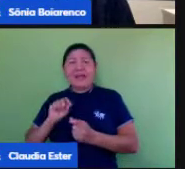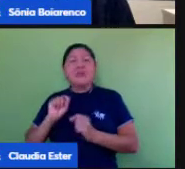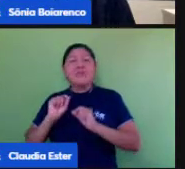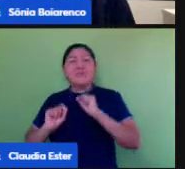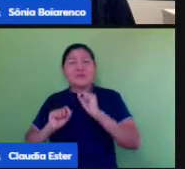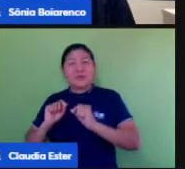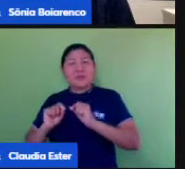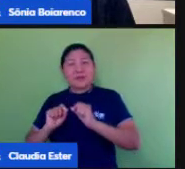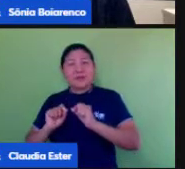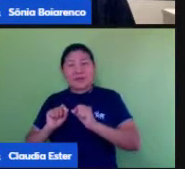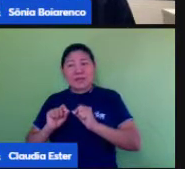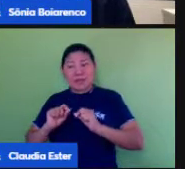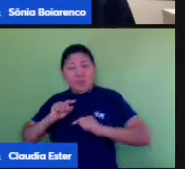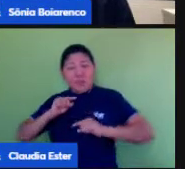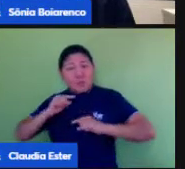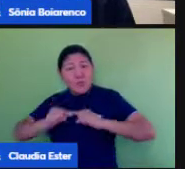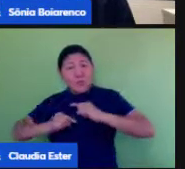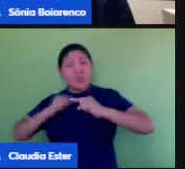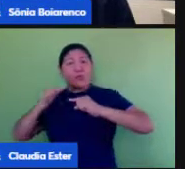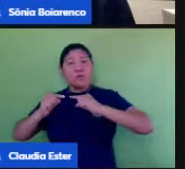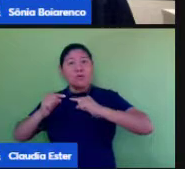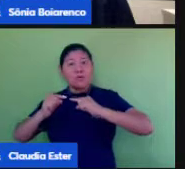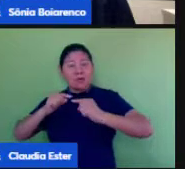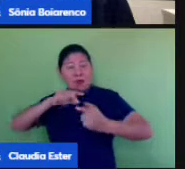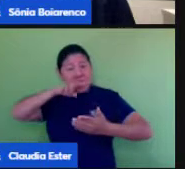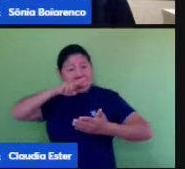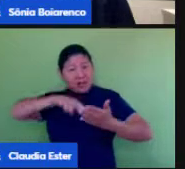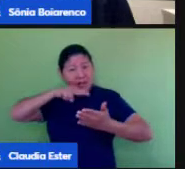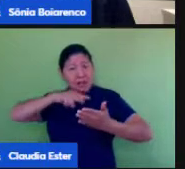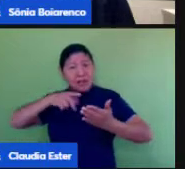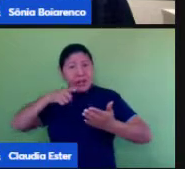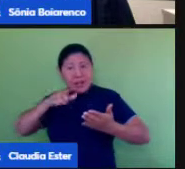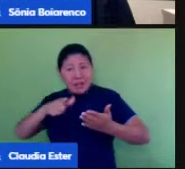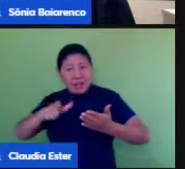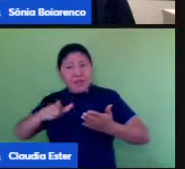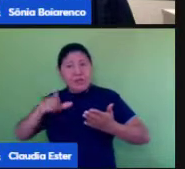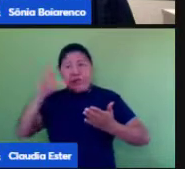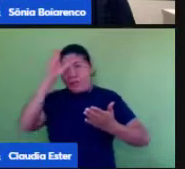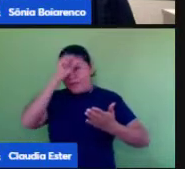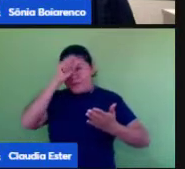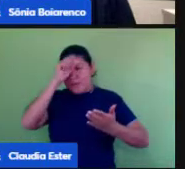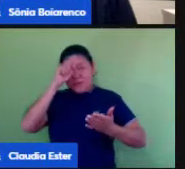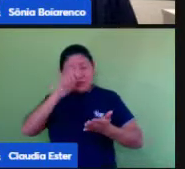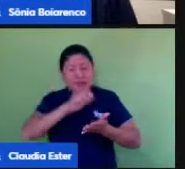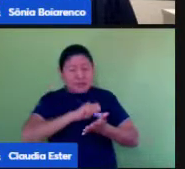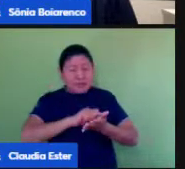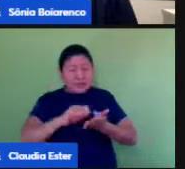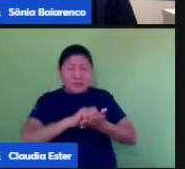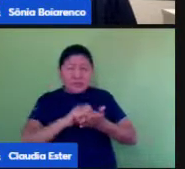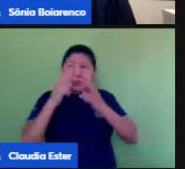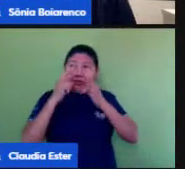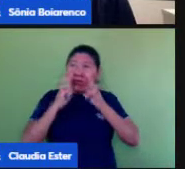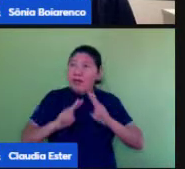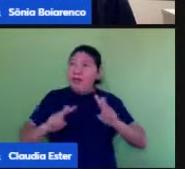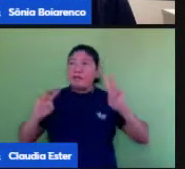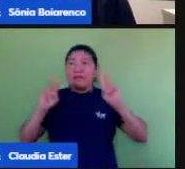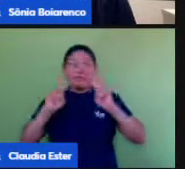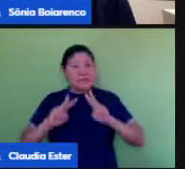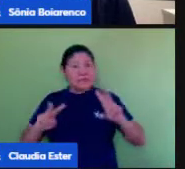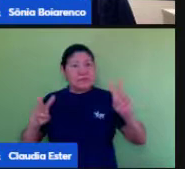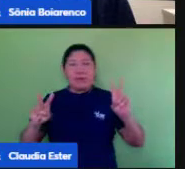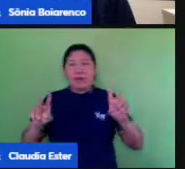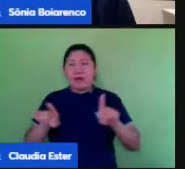à nossa linguagem, seja ela escrita, seja ela por meio visual, em que eu vejo a escrita